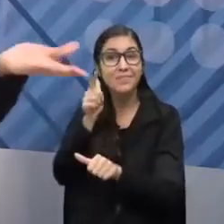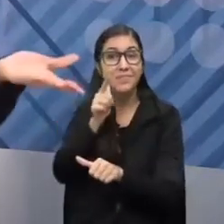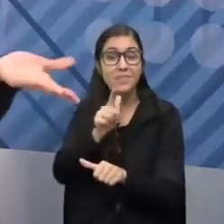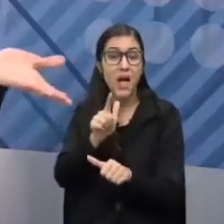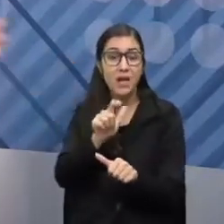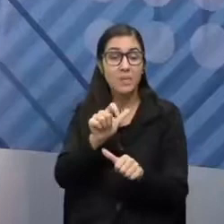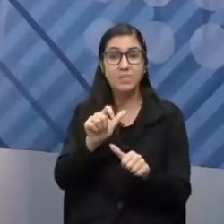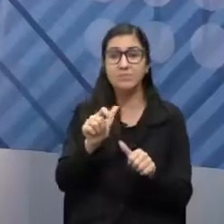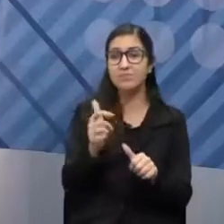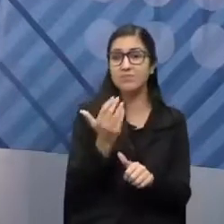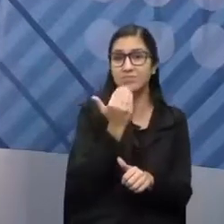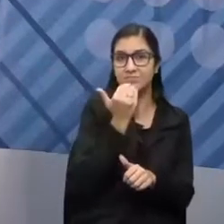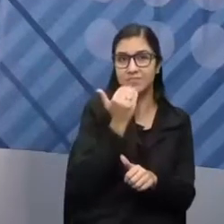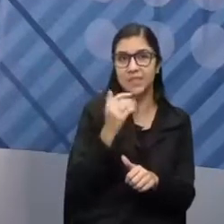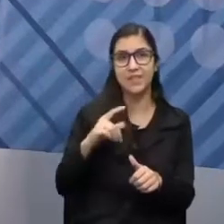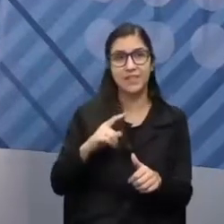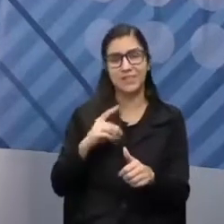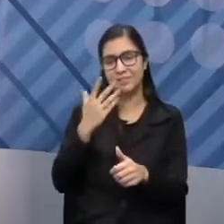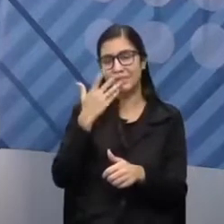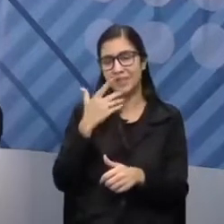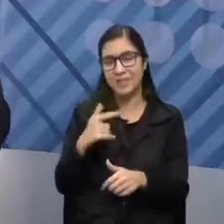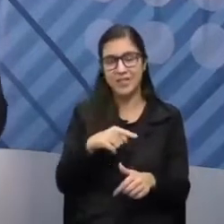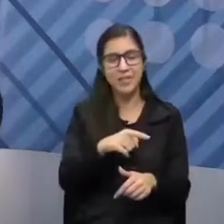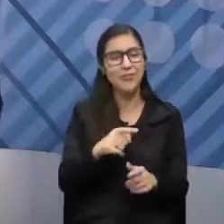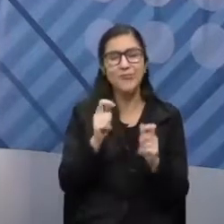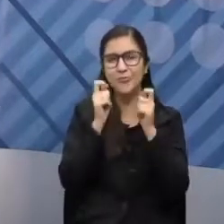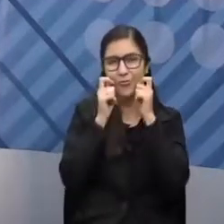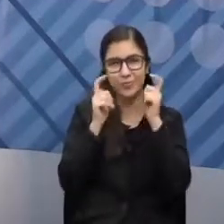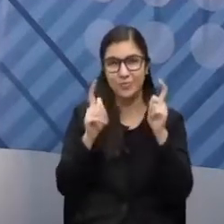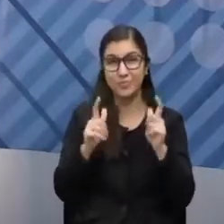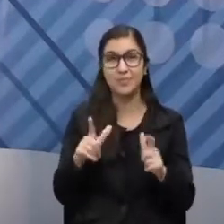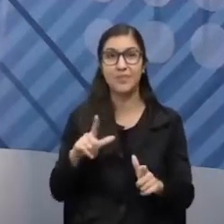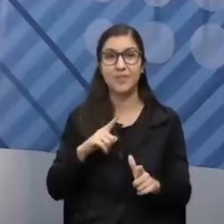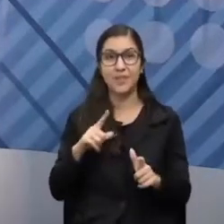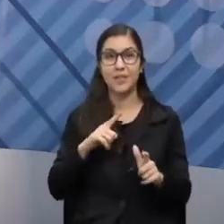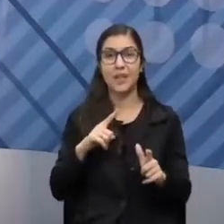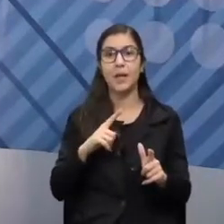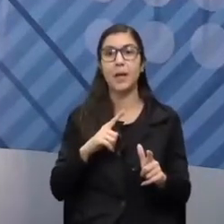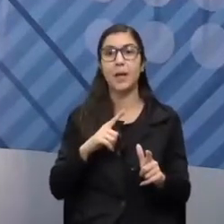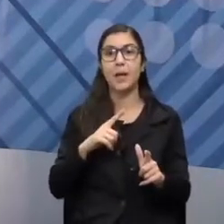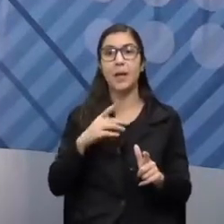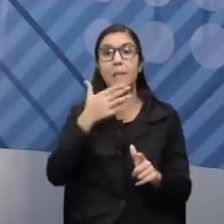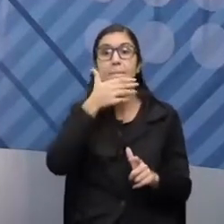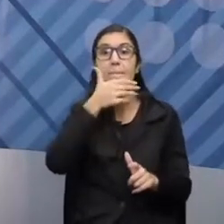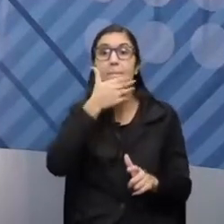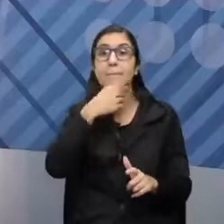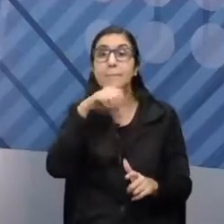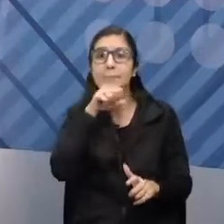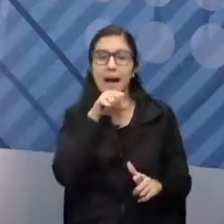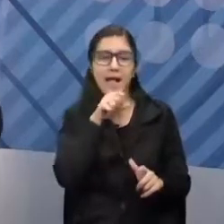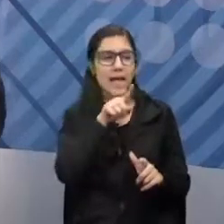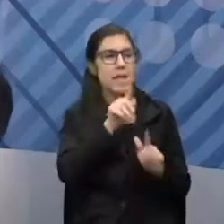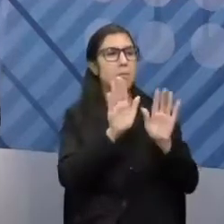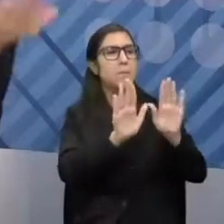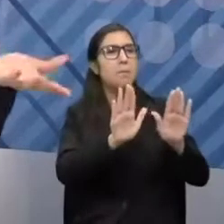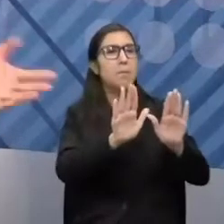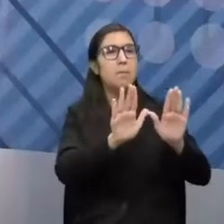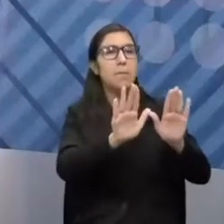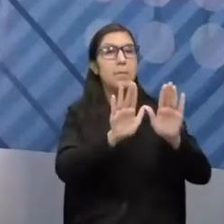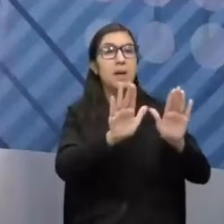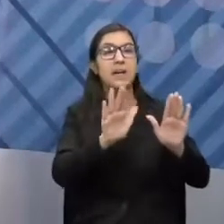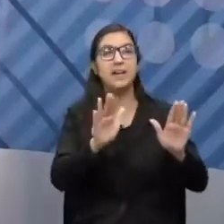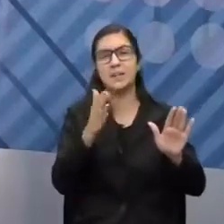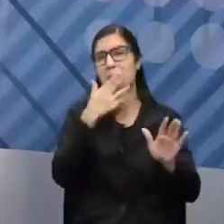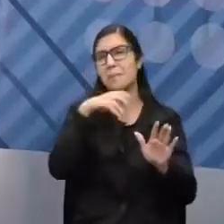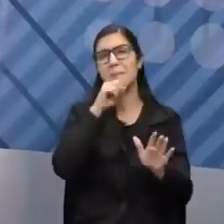Por um outro. Nós temos criança que é uma gracinha. O pai chegava, então, sinal de papai, ele batia no peito do pai. E é uma graça, e pelo pai